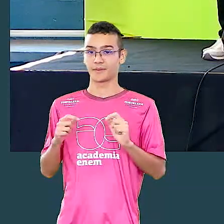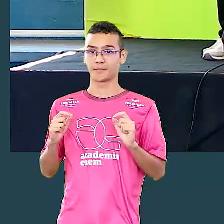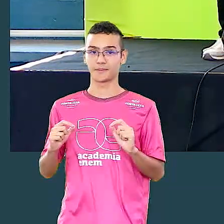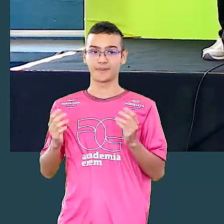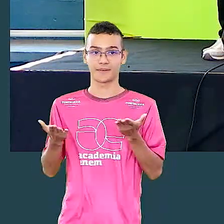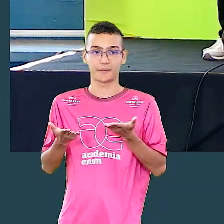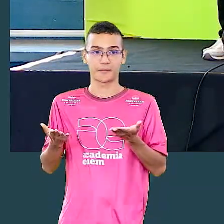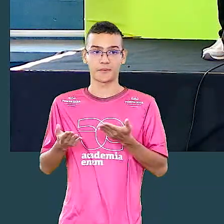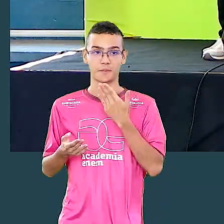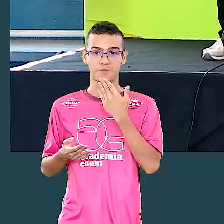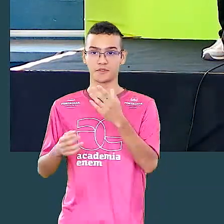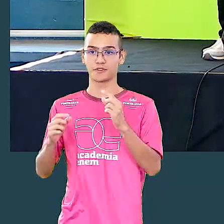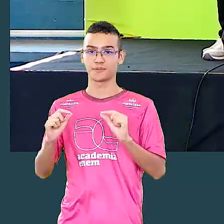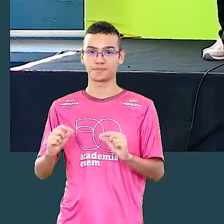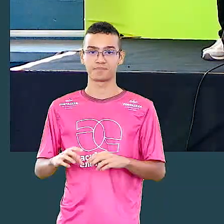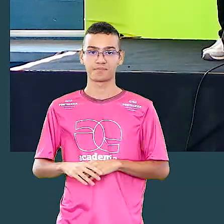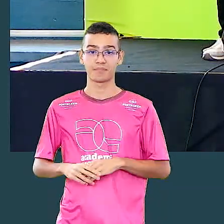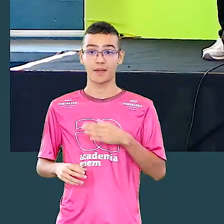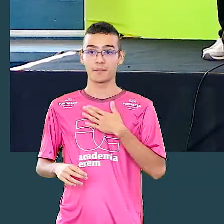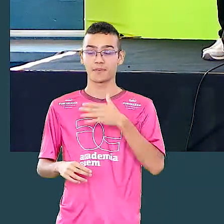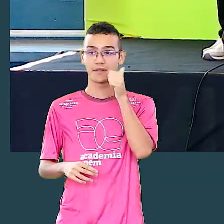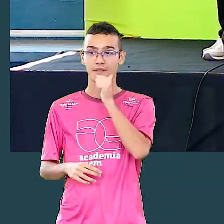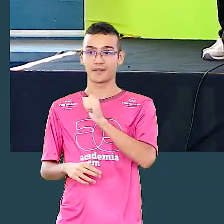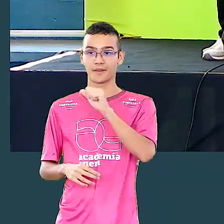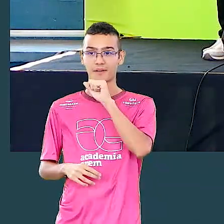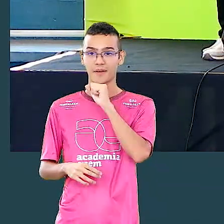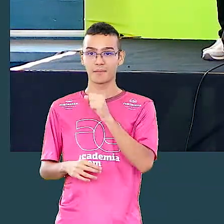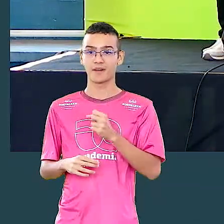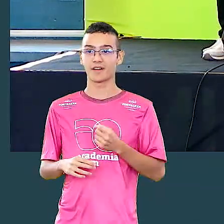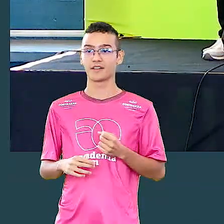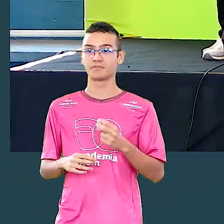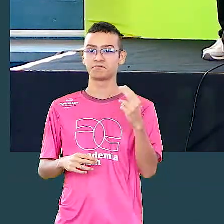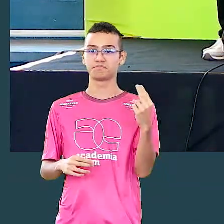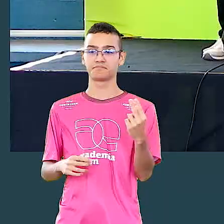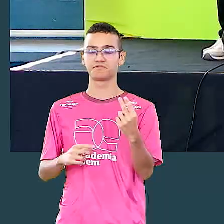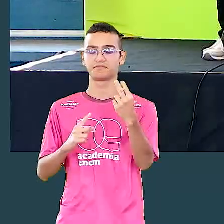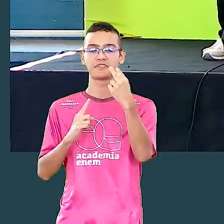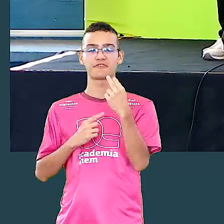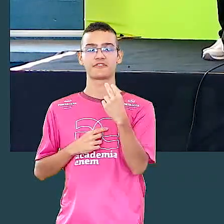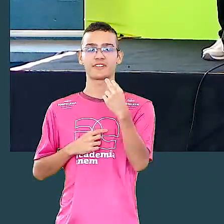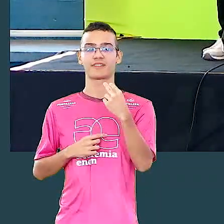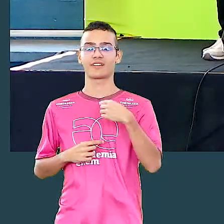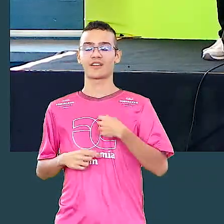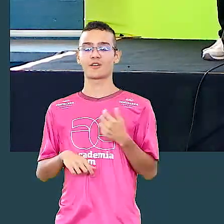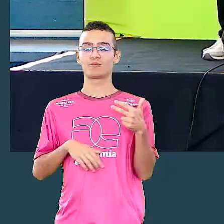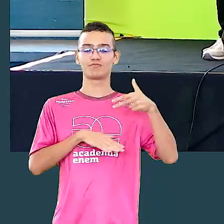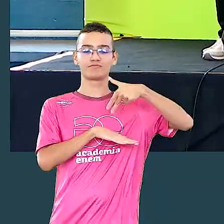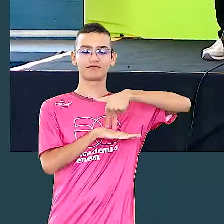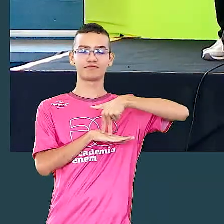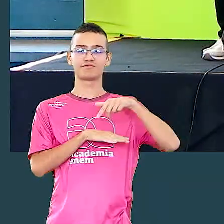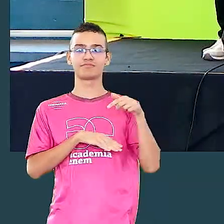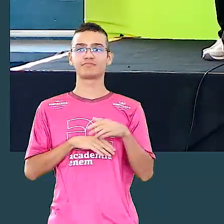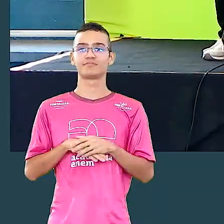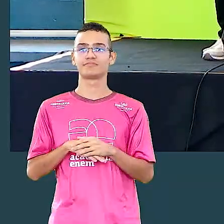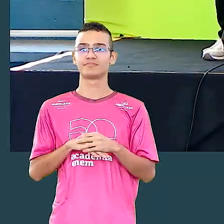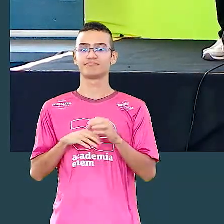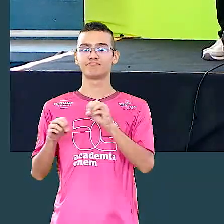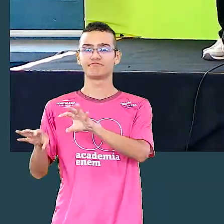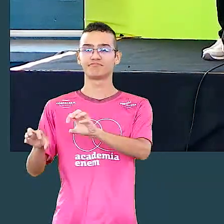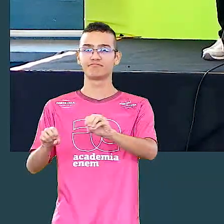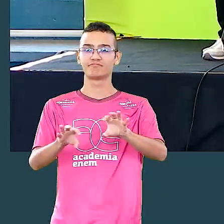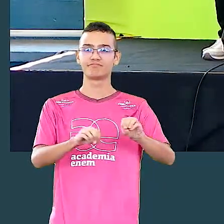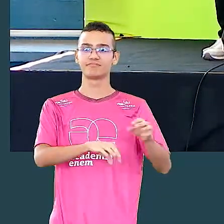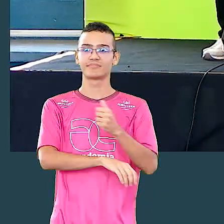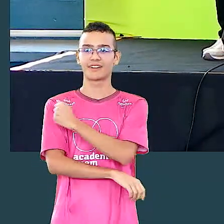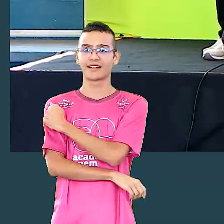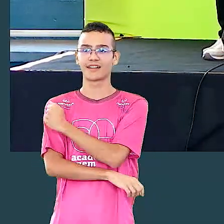me ver no palco com os meus alunos. Ela fica emocionada, ela fica toda, oh meu Deus, o meu filho e tal e tudo mais. Vocês sabem como é que é mãe.